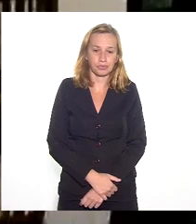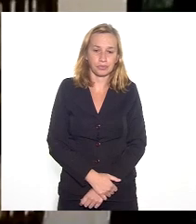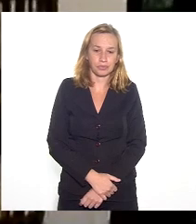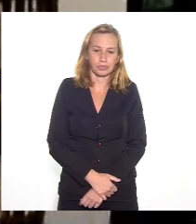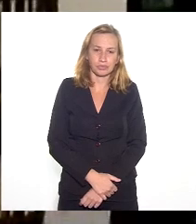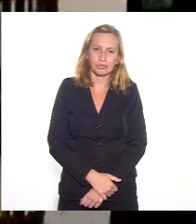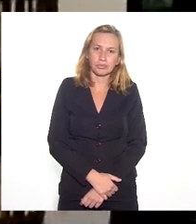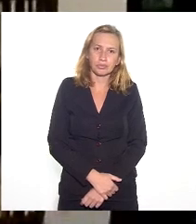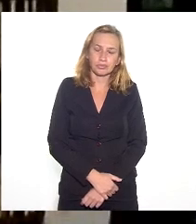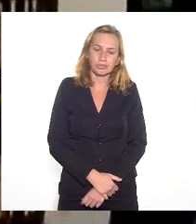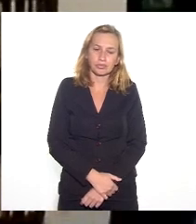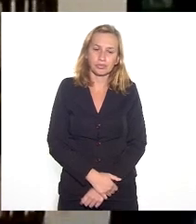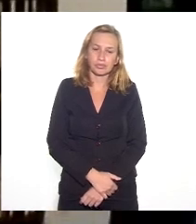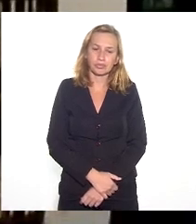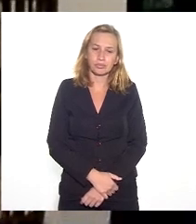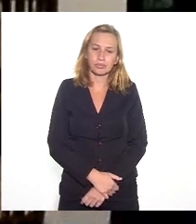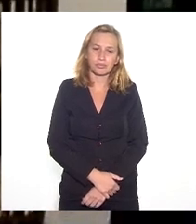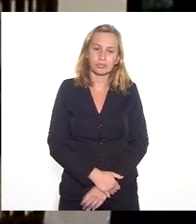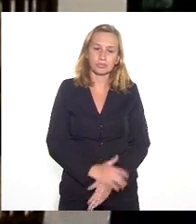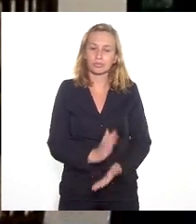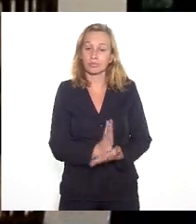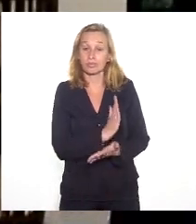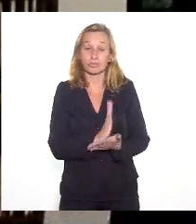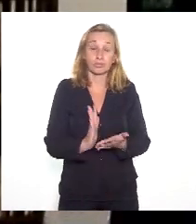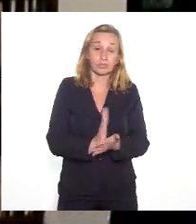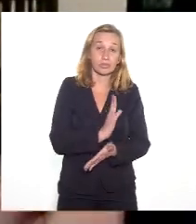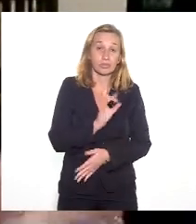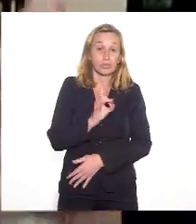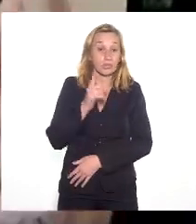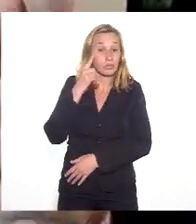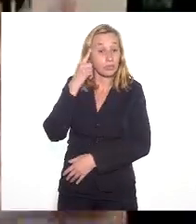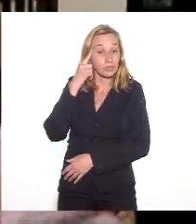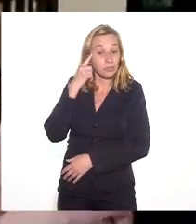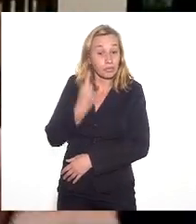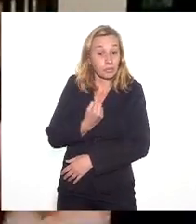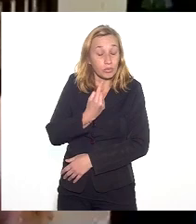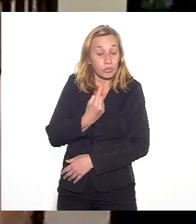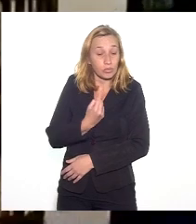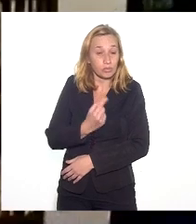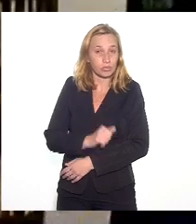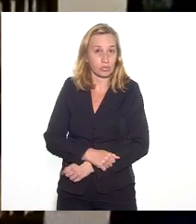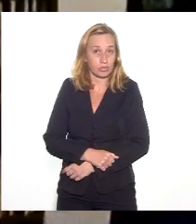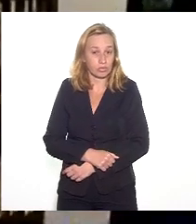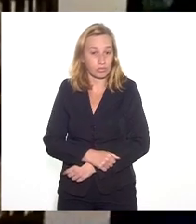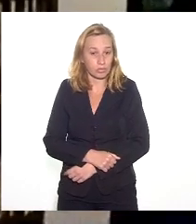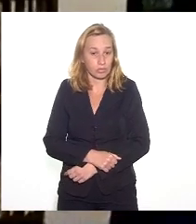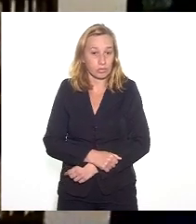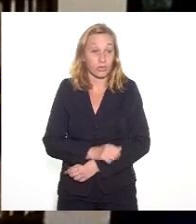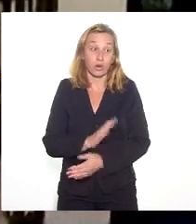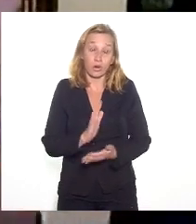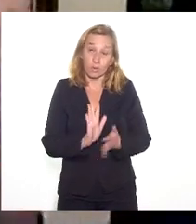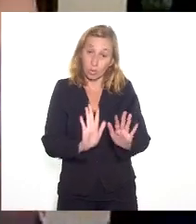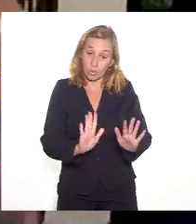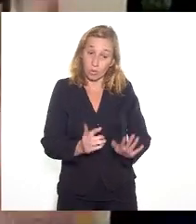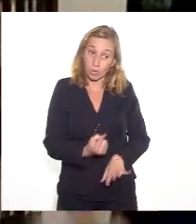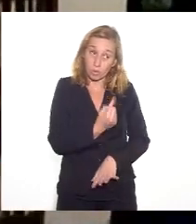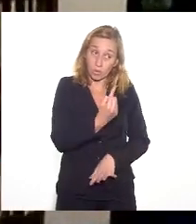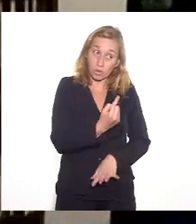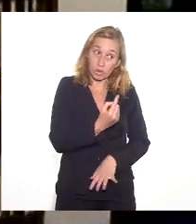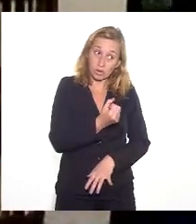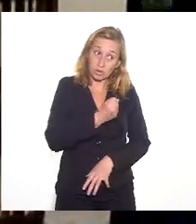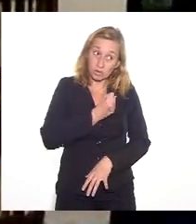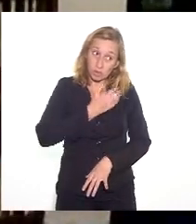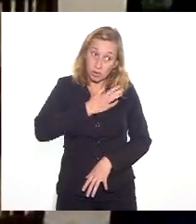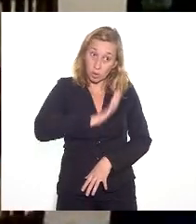Vocês, às vezes, só têm noção, uma coisa é a gente ficar indignado